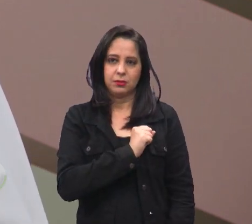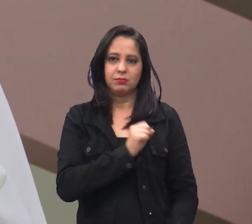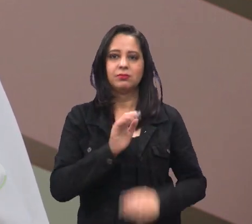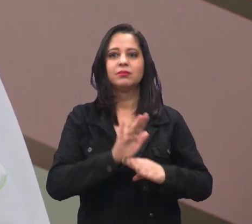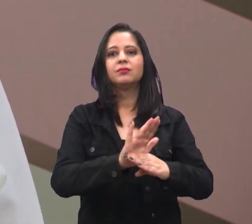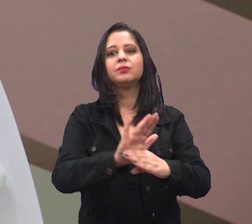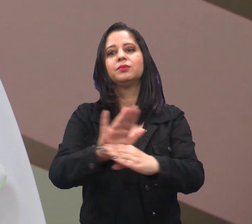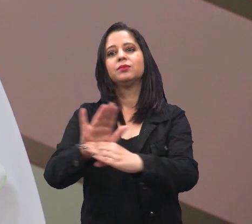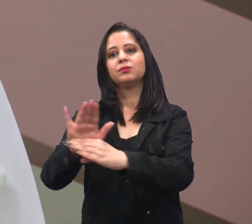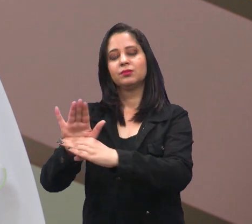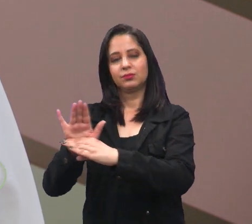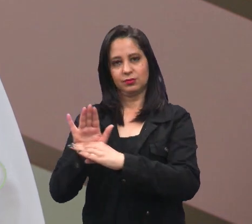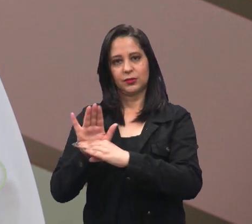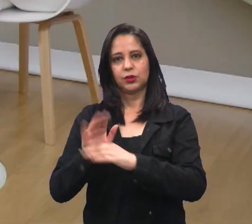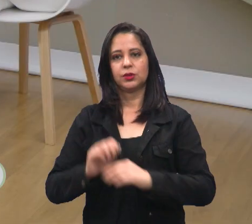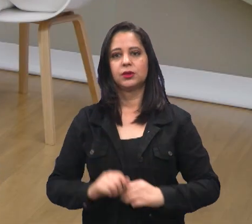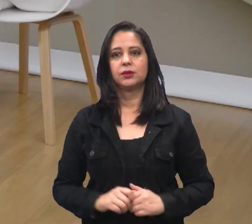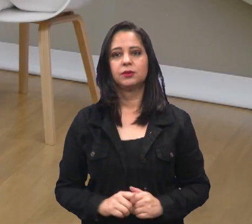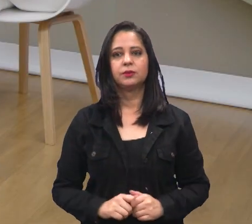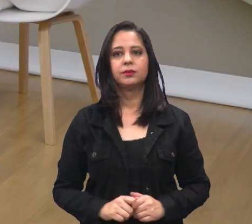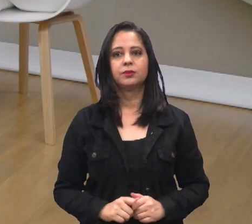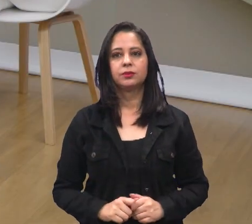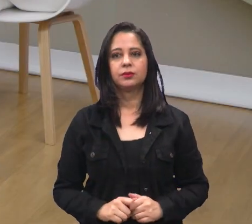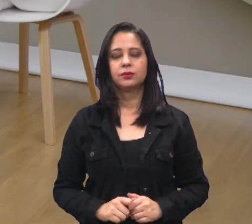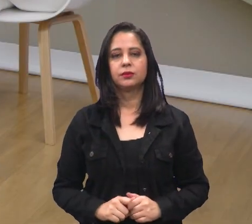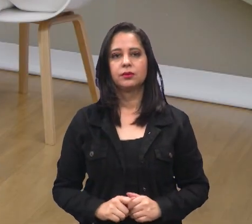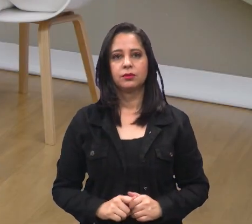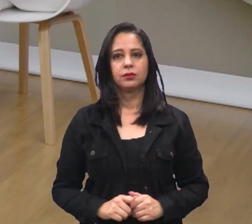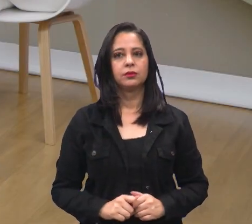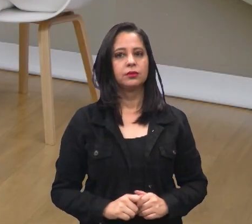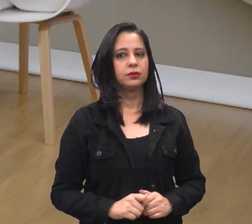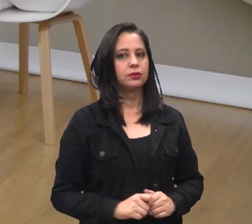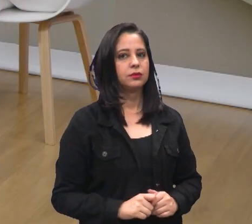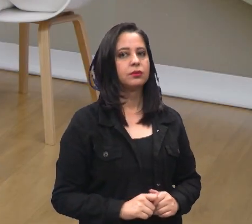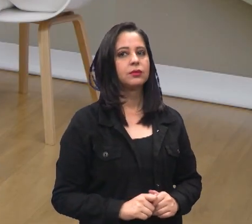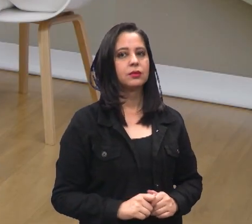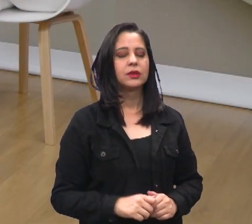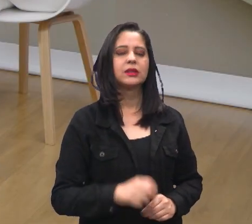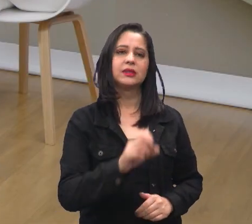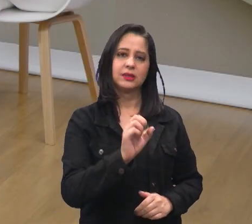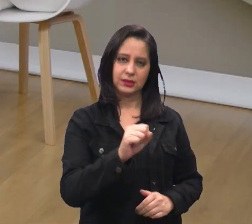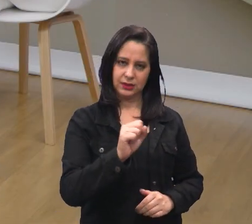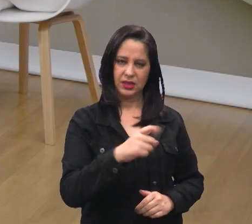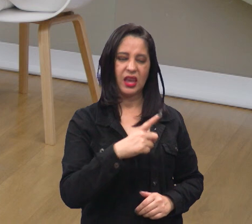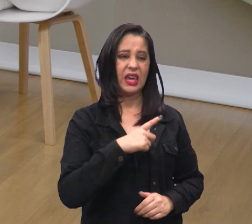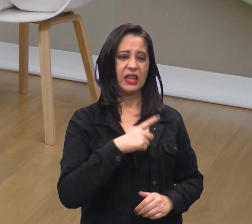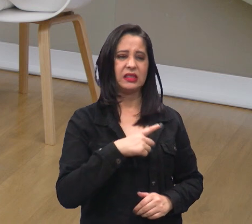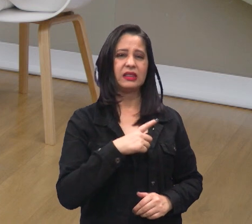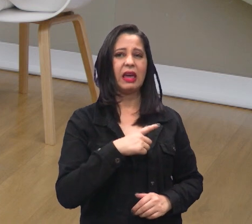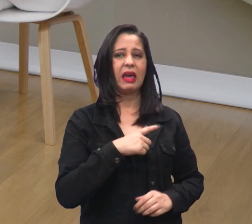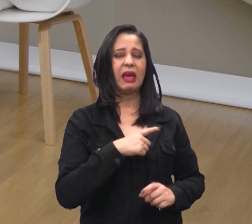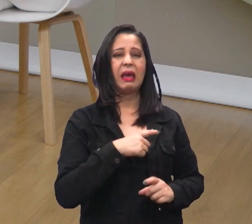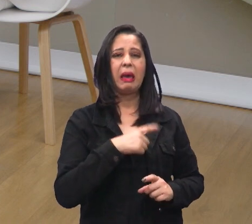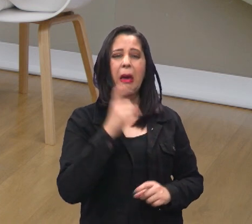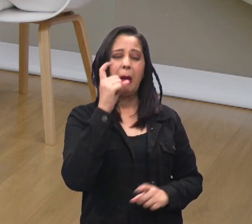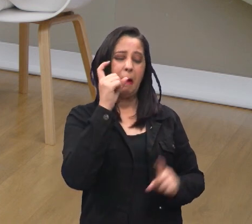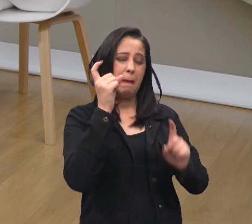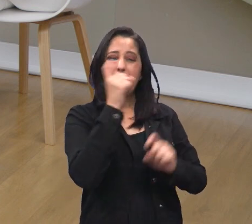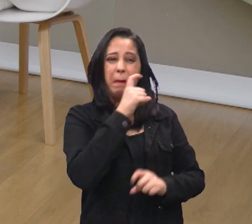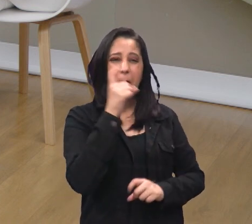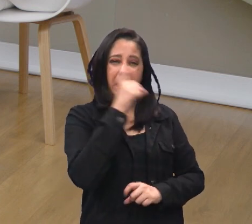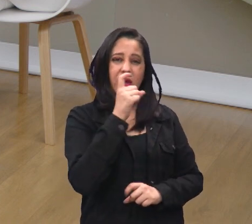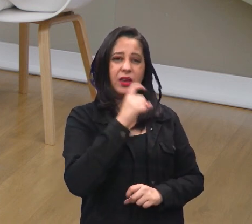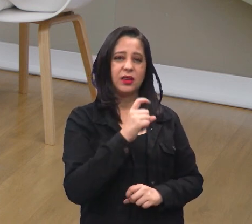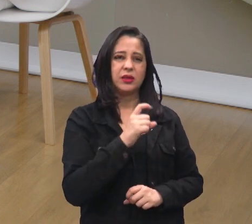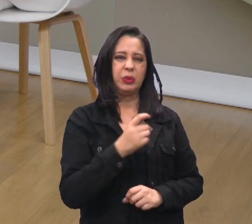sem olhar quem. É verdade. E existem muitos mitos também, Principalmente que é dolorido, mas não dói, Eu já doei sangue, eu sei que